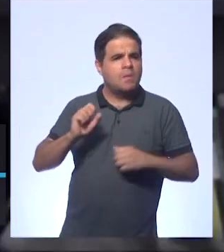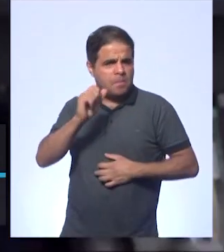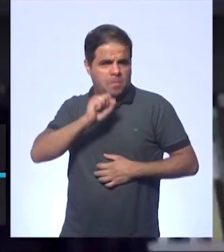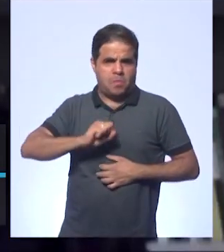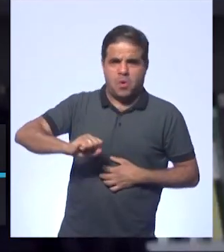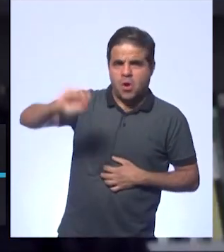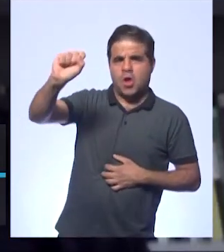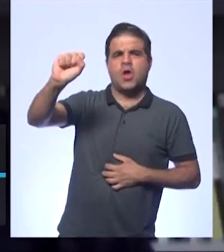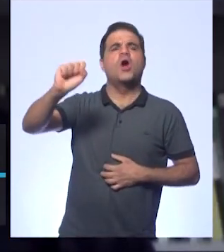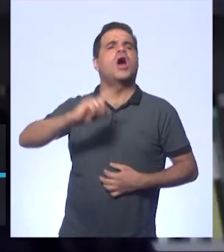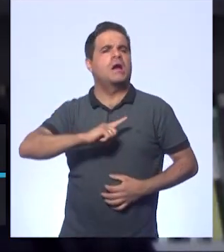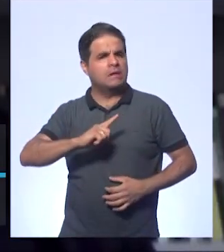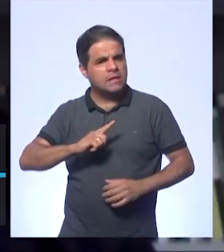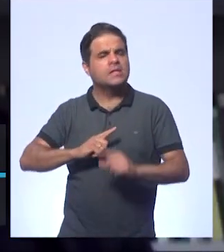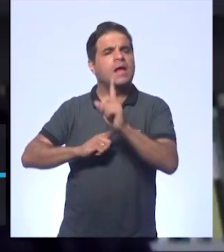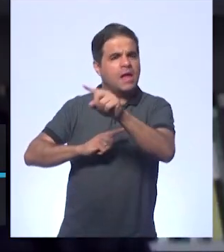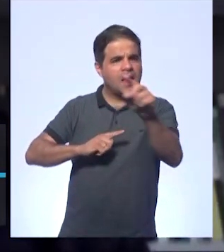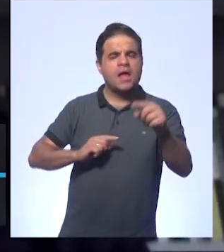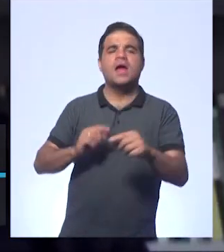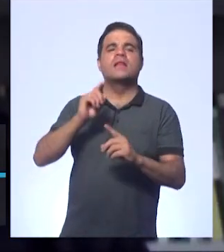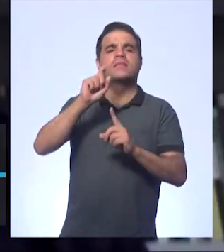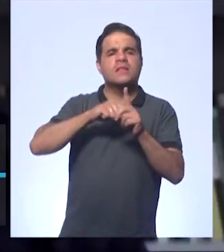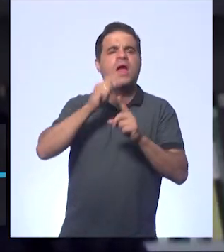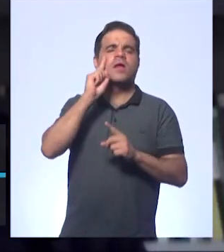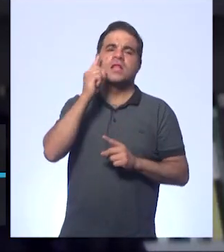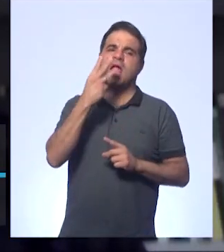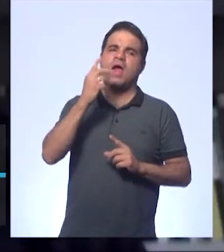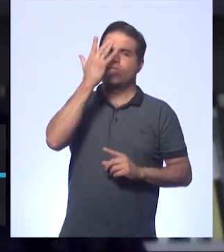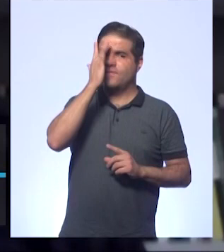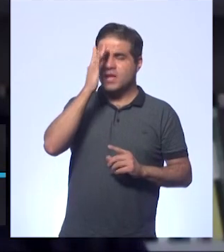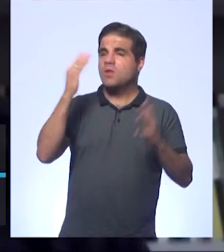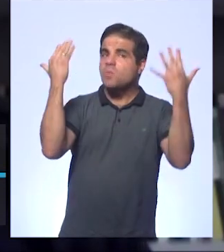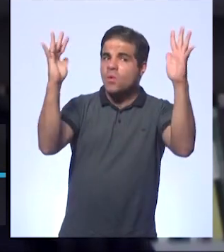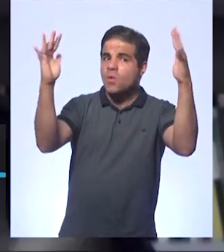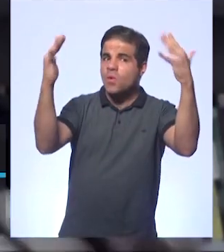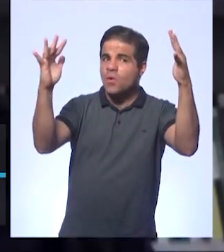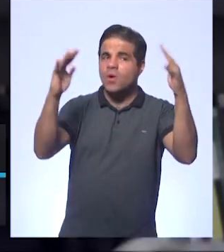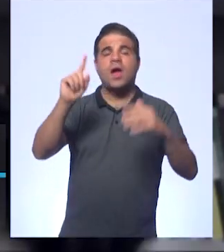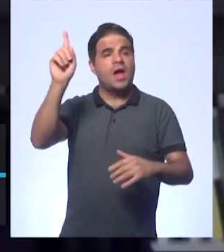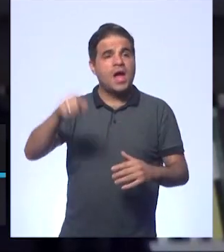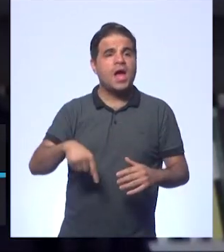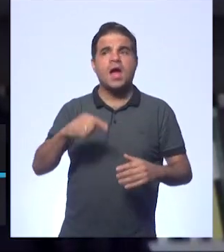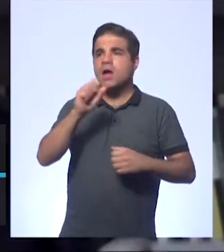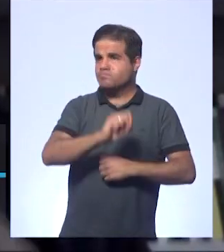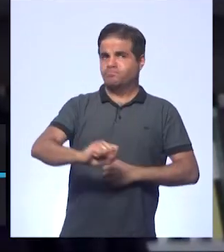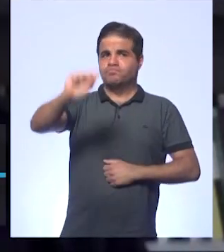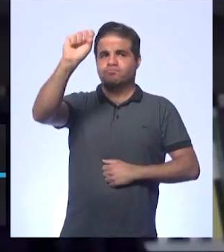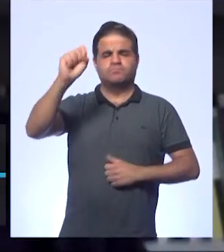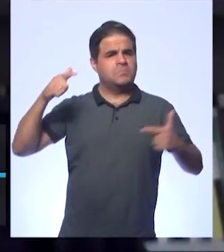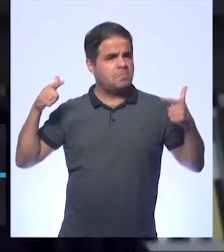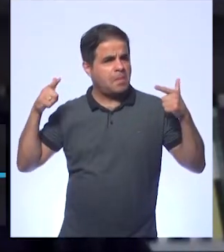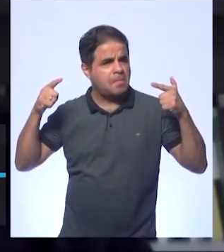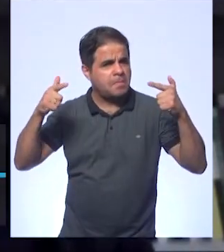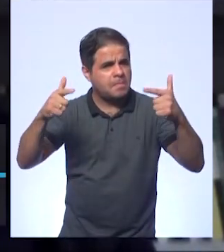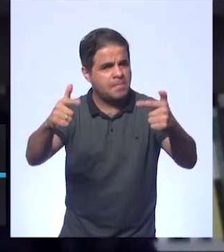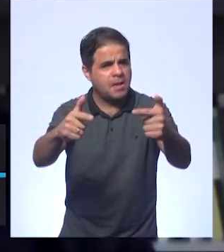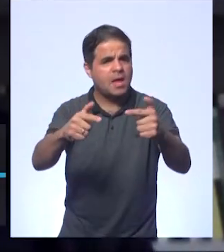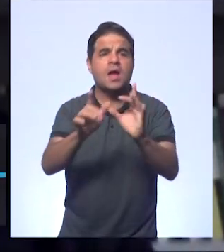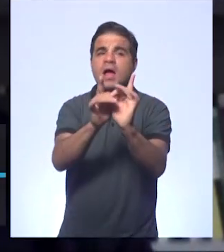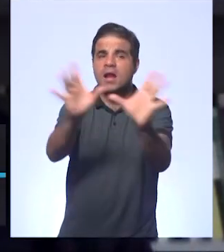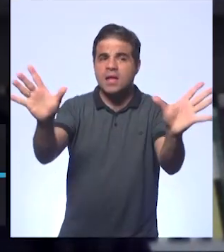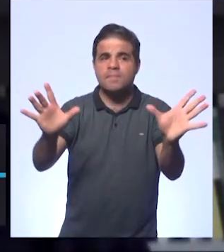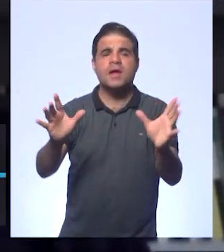Dia dos Heróis é 3 de fevereiro. Dia dos Heróis se comemora aqueles heróis da guerra que